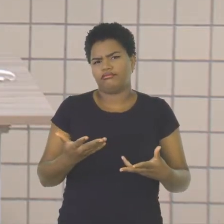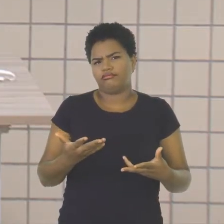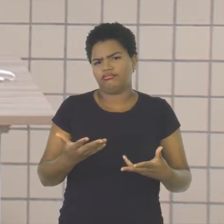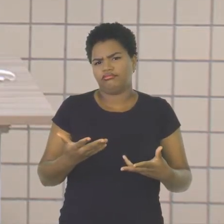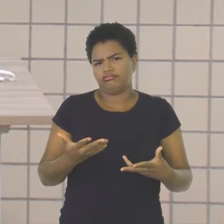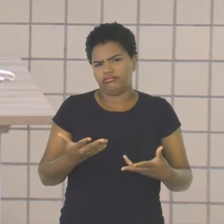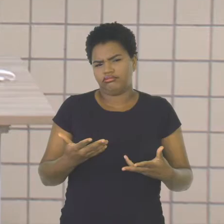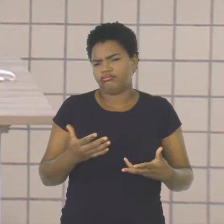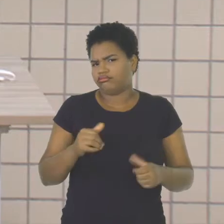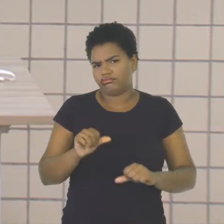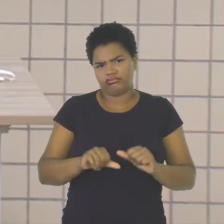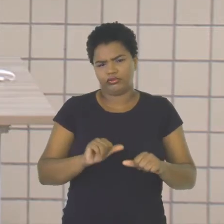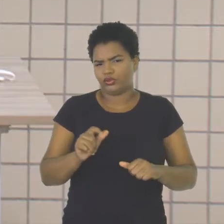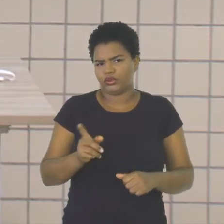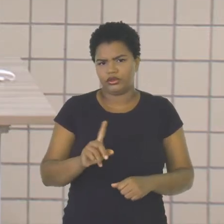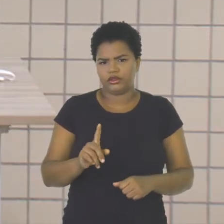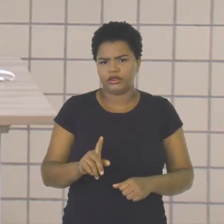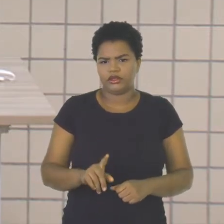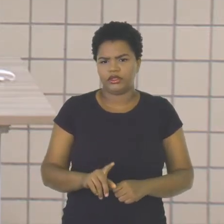a questão de